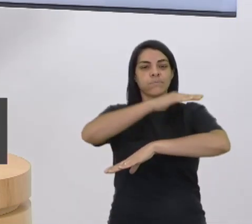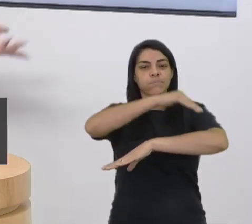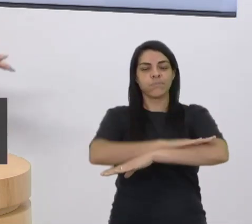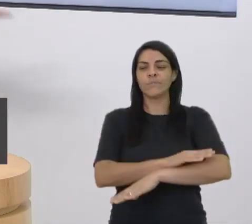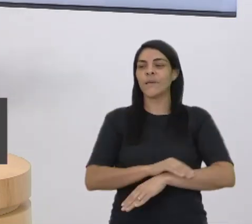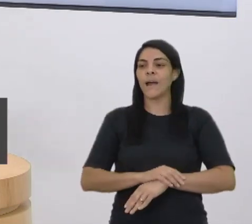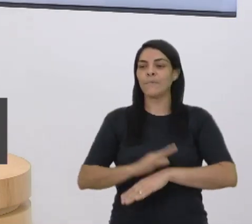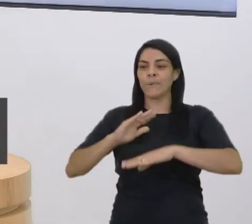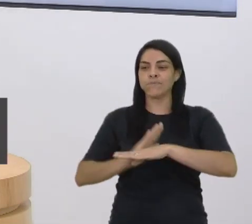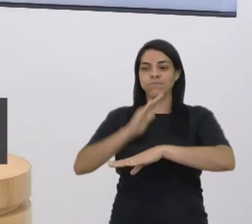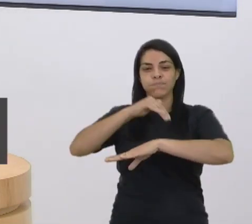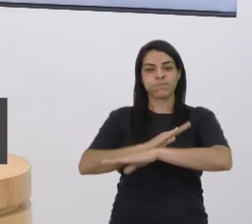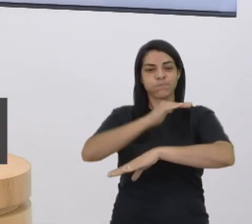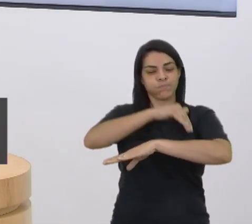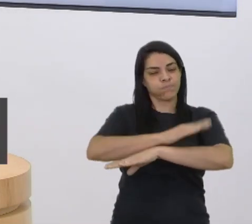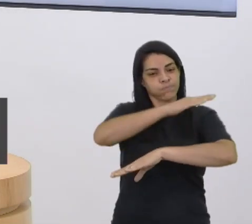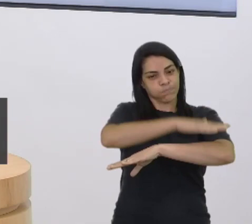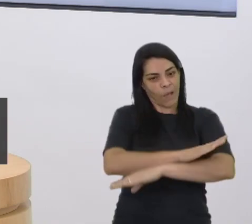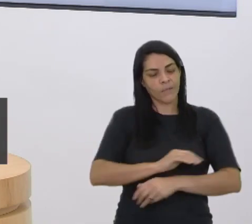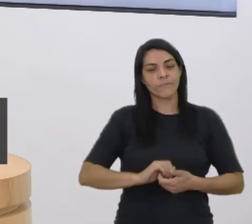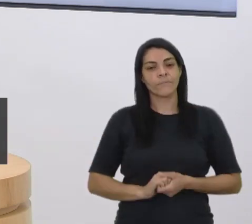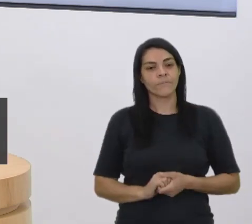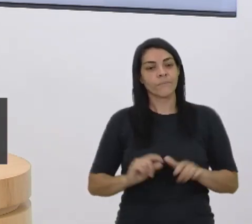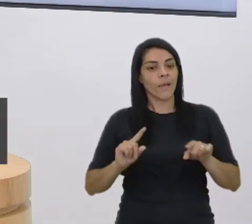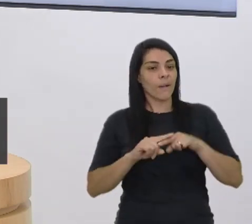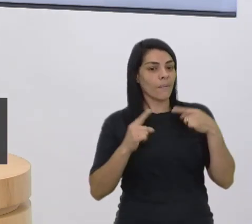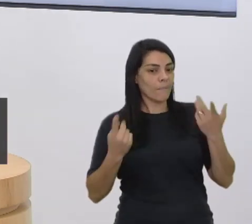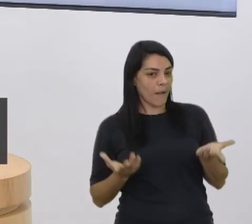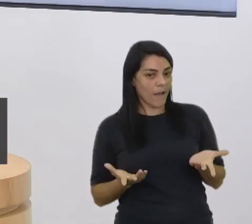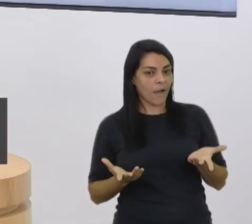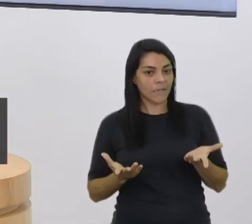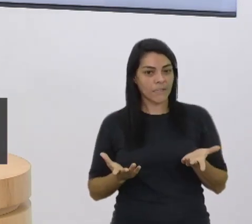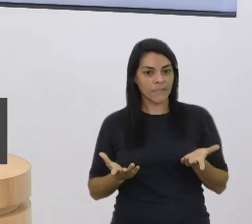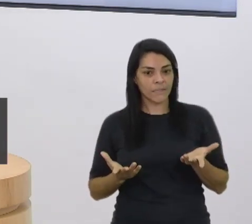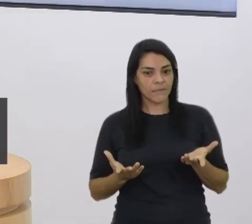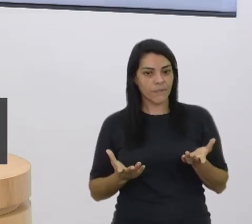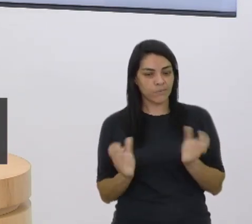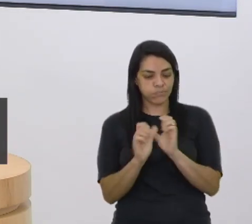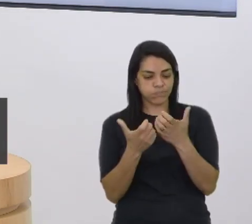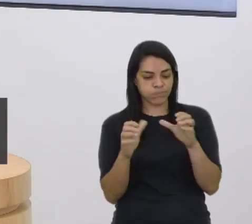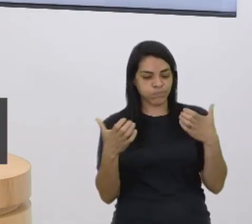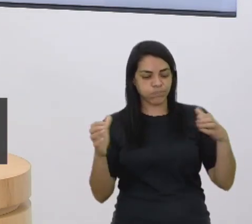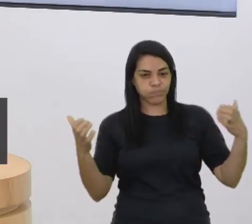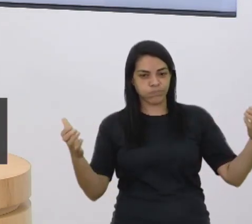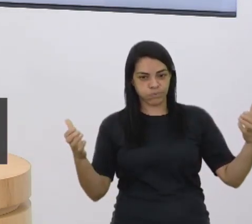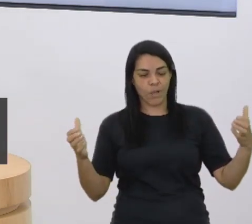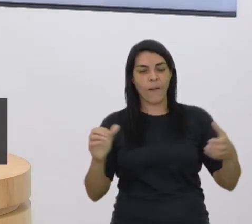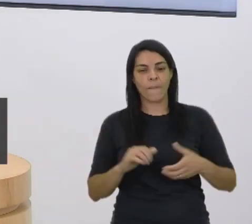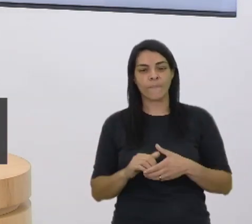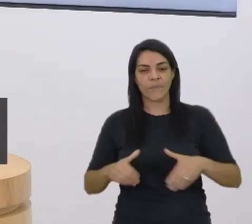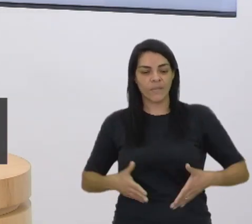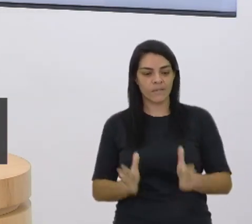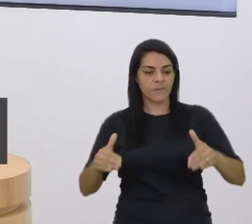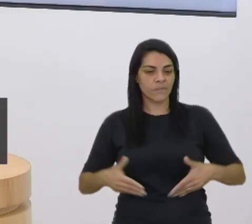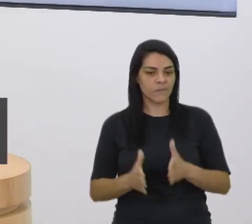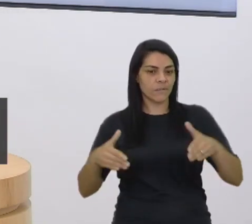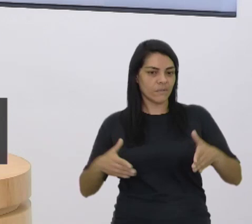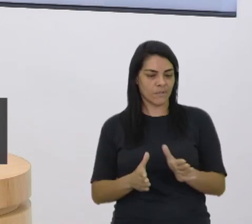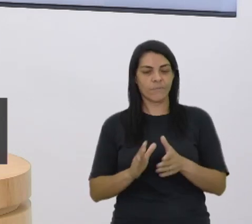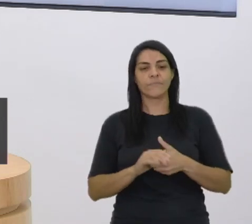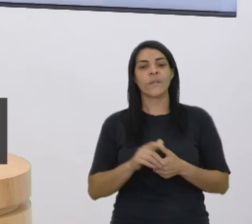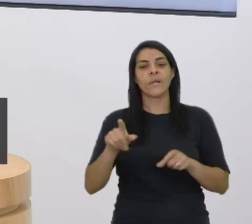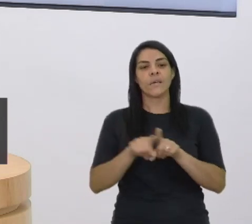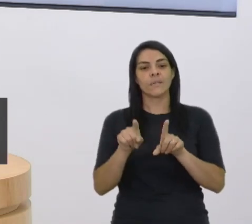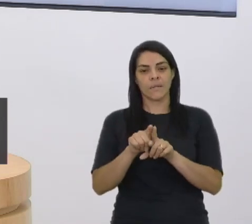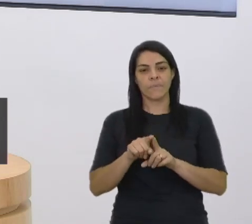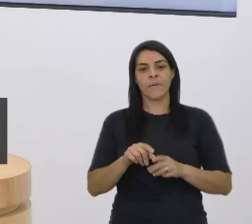que um sapo vai mudar tudo? E eles se proliferaram loucamente. Outro exemplo bom, Narcos. Na